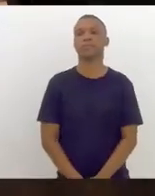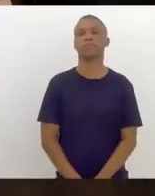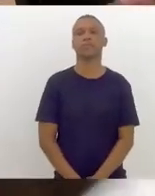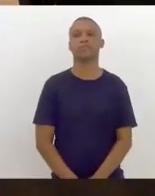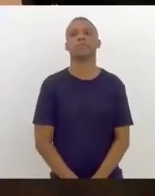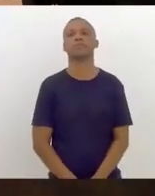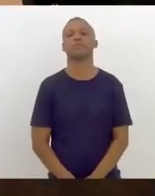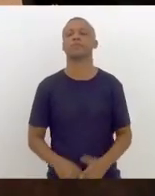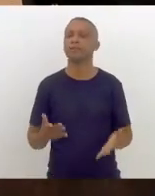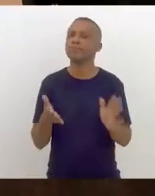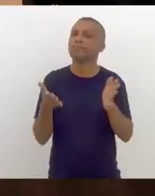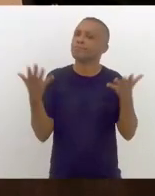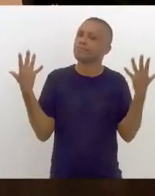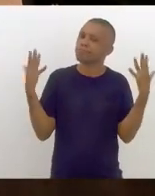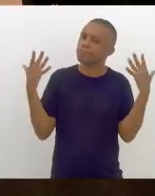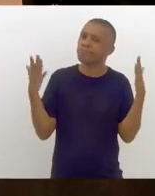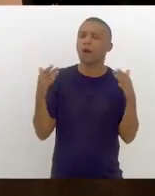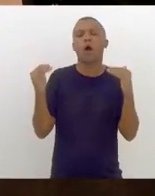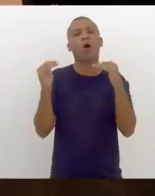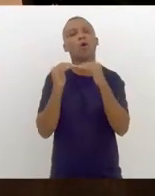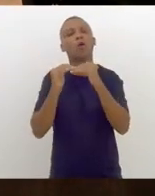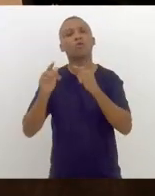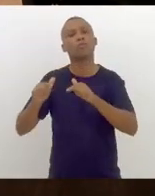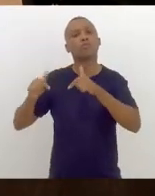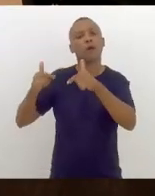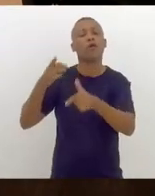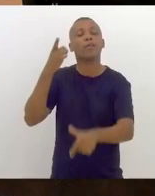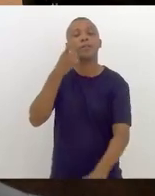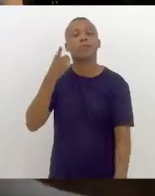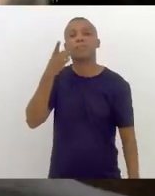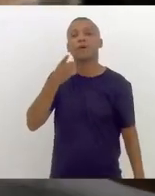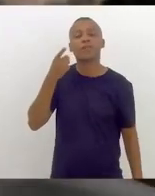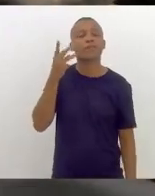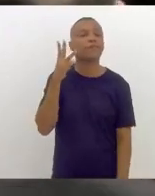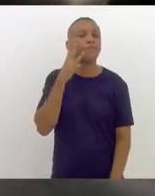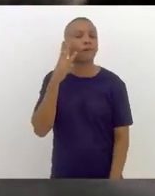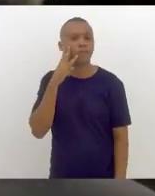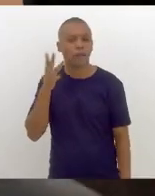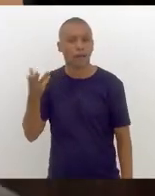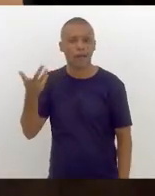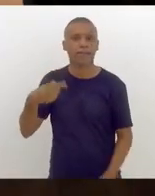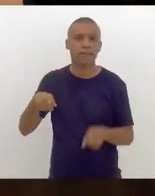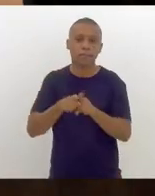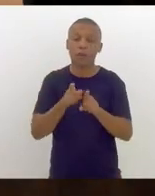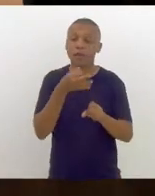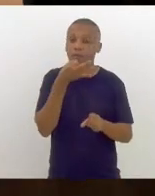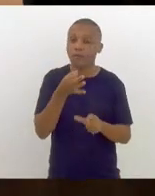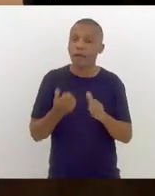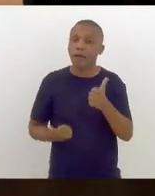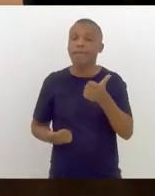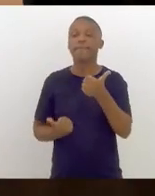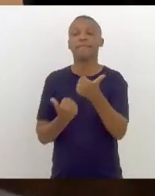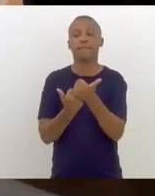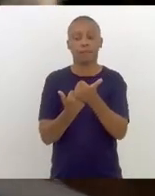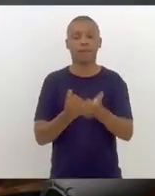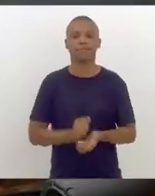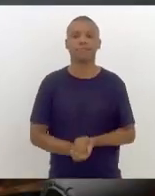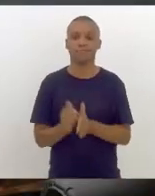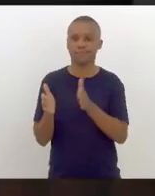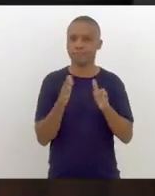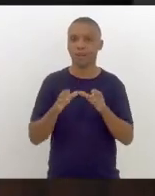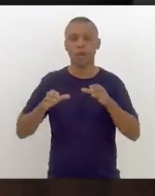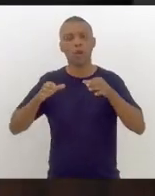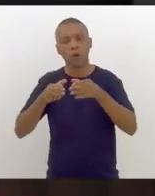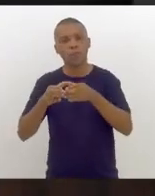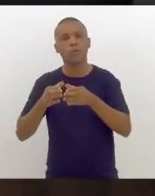louvai iniciativa do deputado valdeck carneiro e o parice é favorável pela comissão de